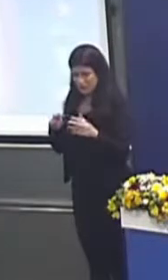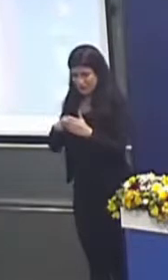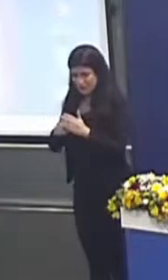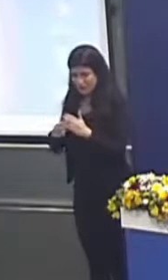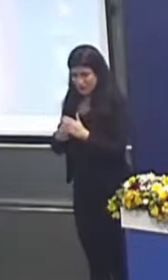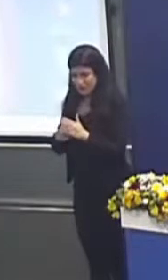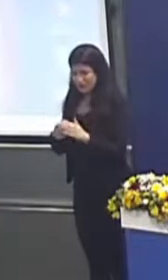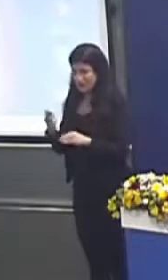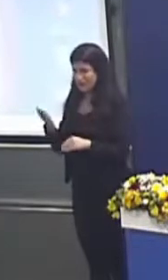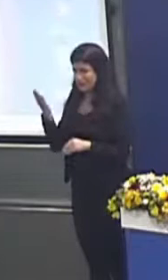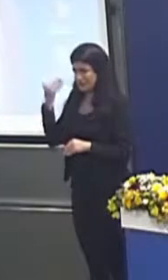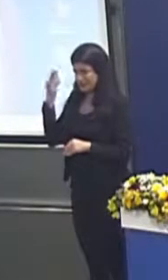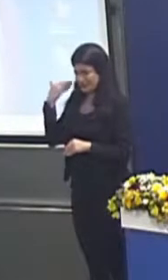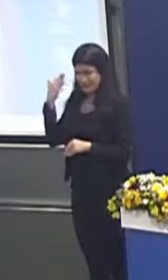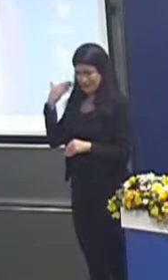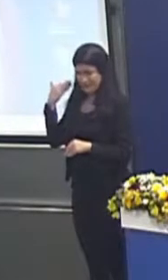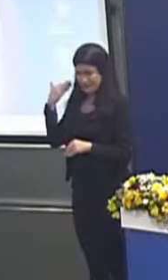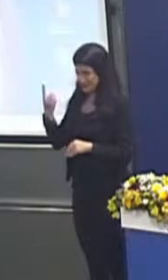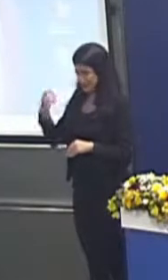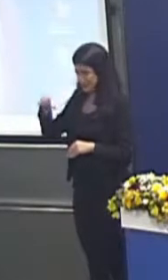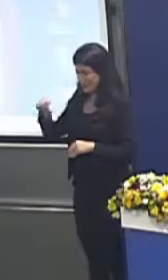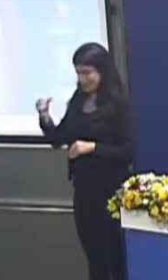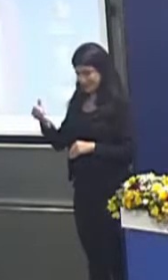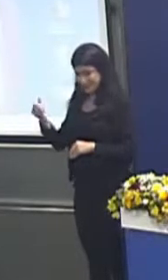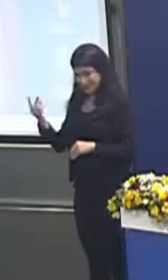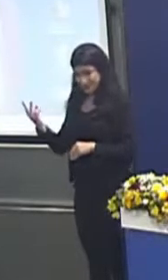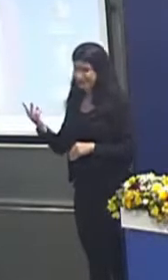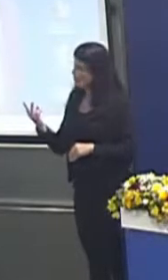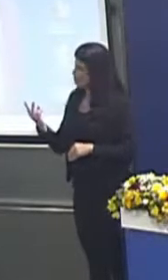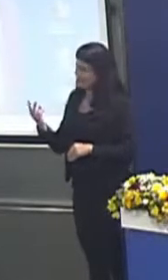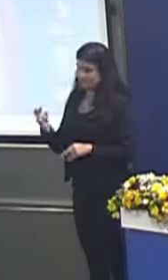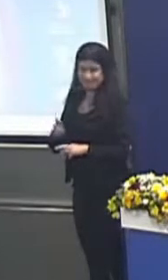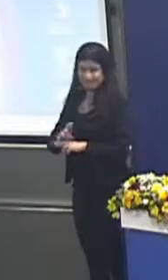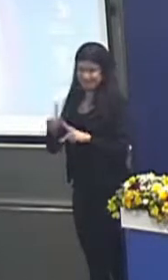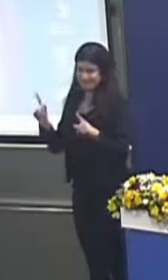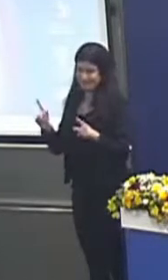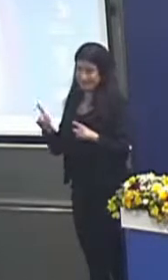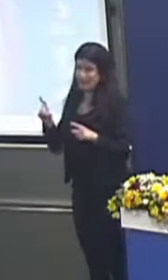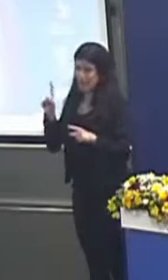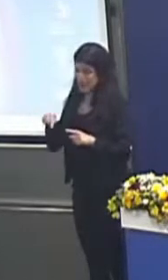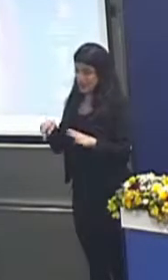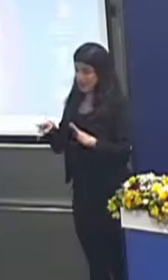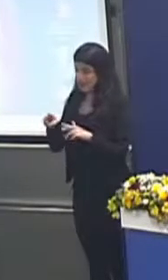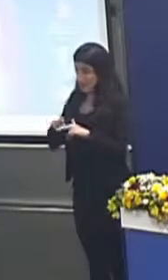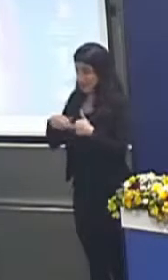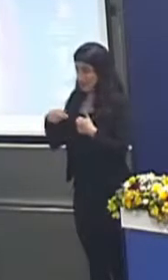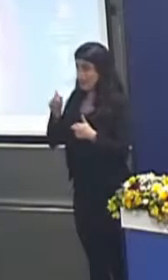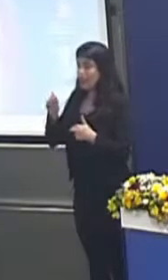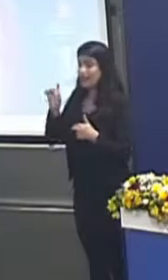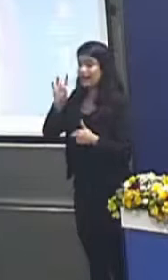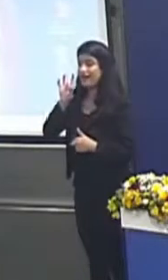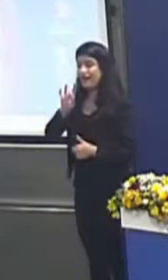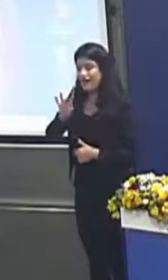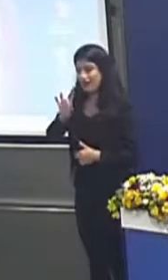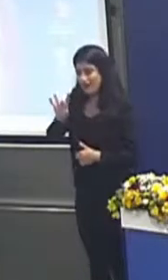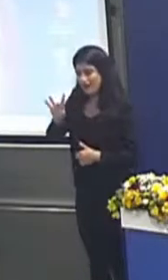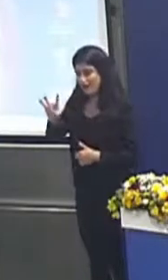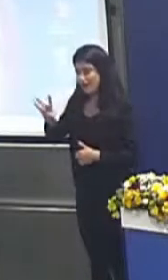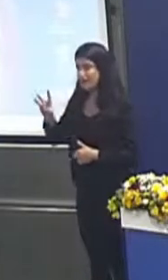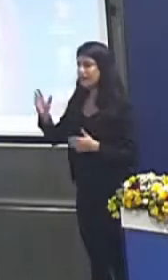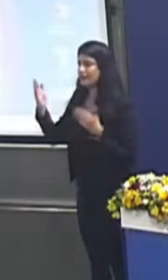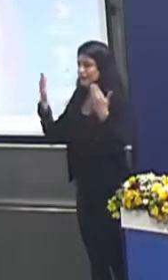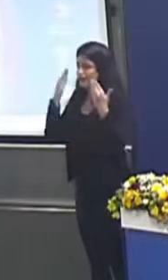a psicologia regulamentada em 1962. Isso é graças a cada psicólogo, a